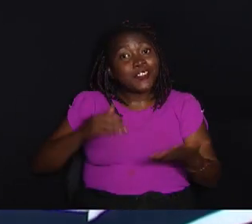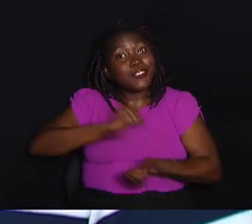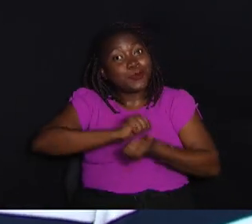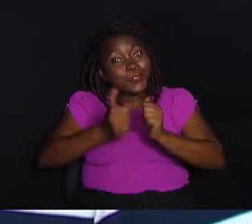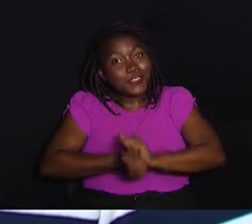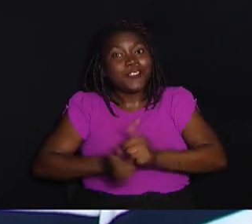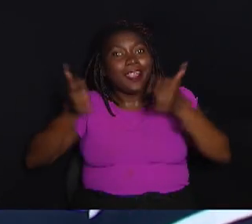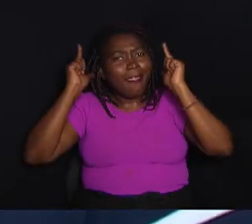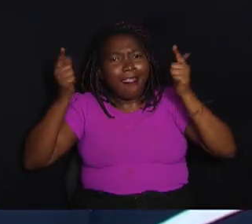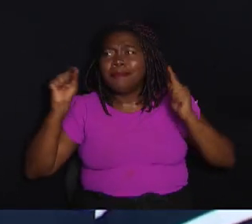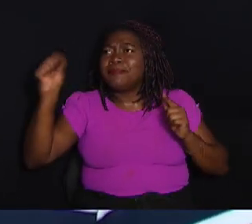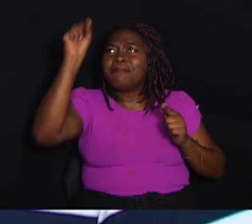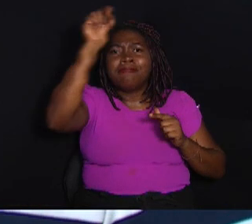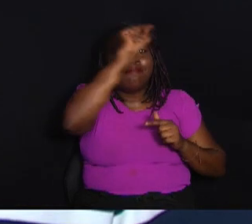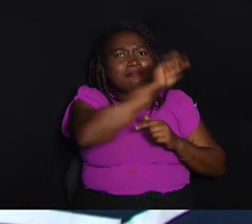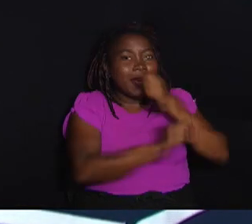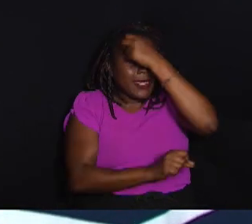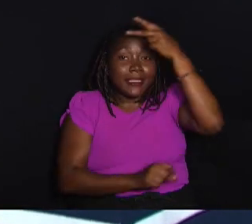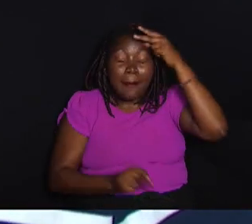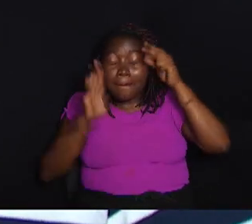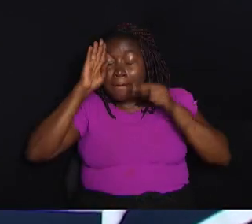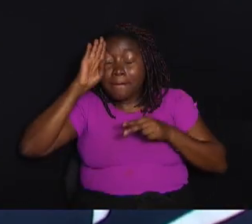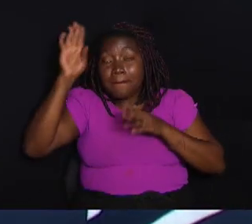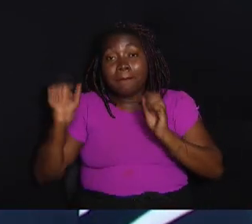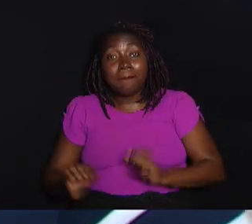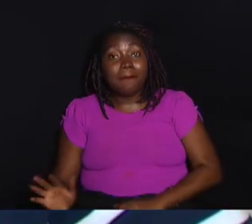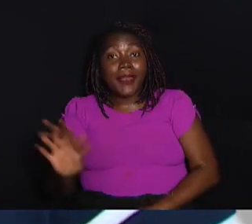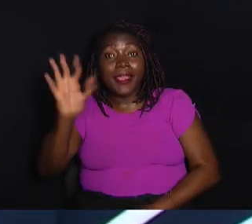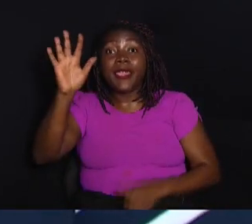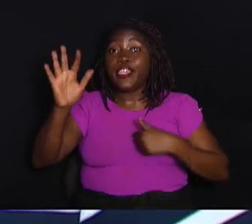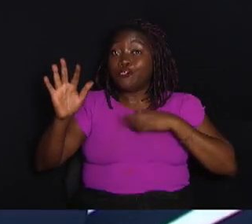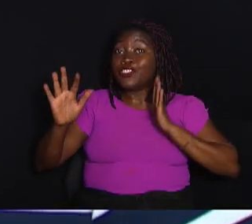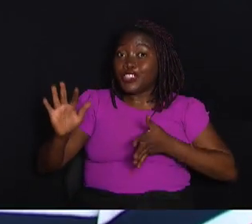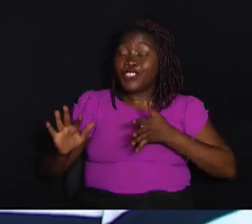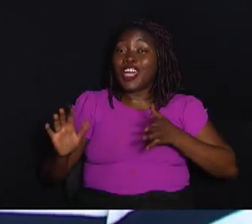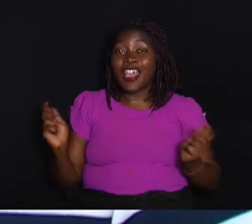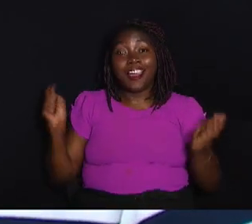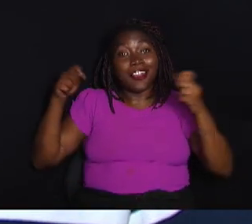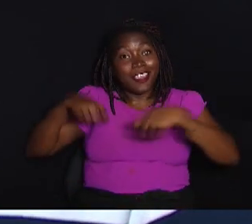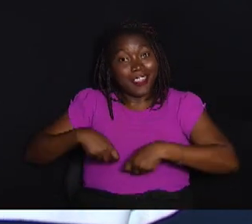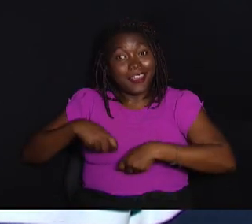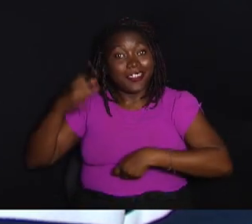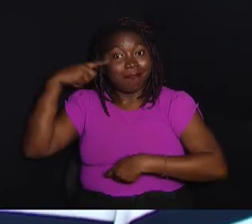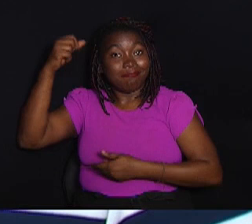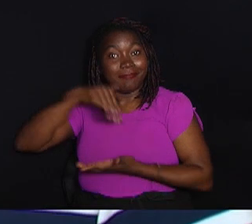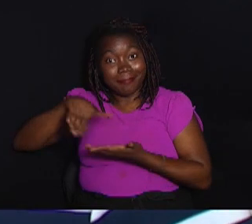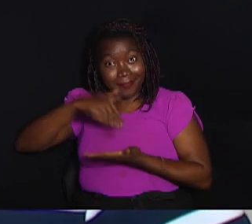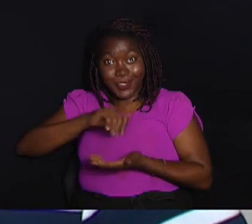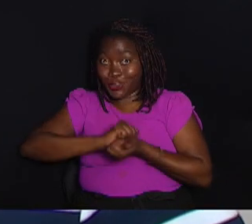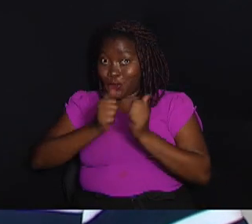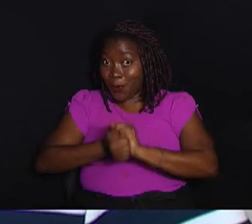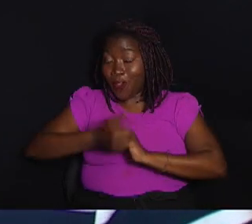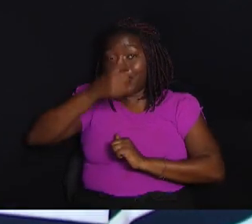diversos cantos da cidade especialmente inclusive na periferia eu já tive a oportunidade de ter sido secretário de esporte em Campinas sei o quanto o